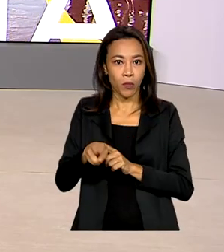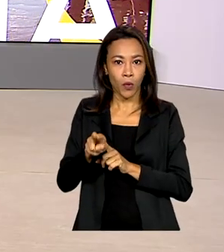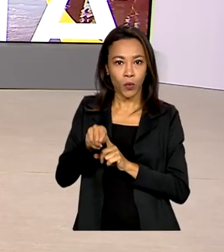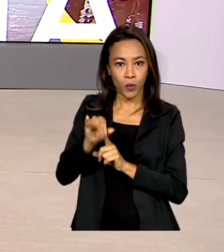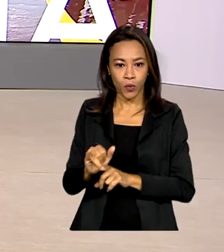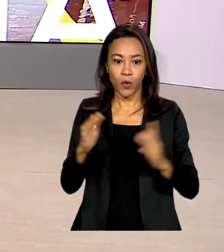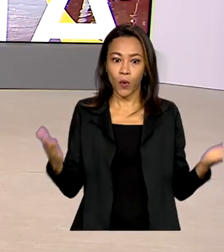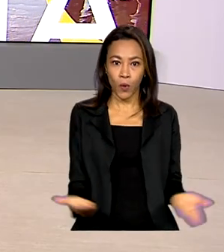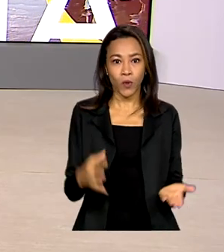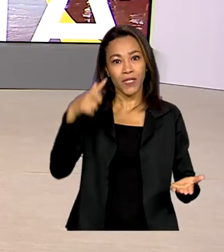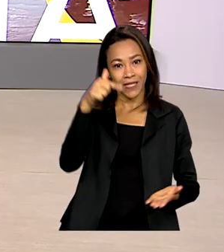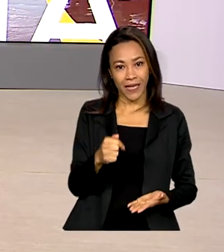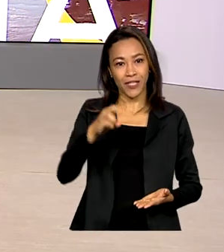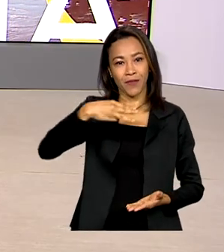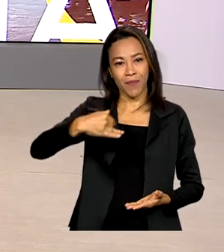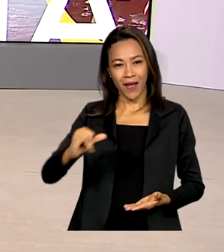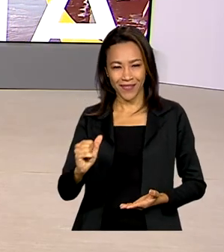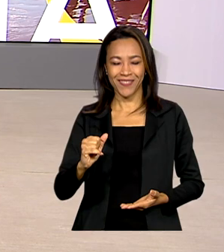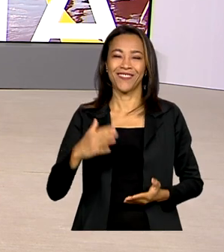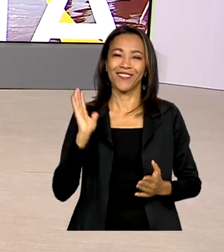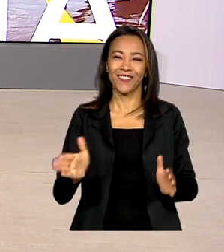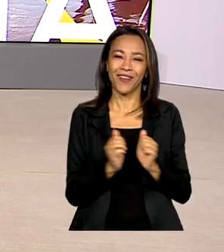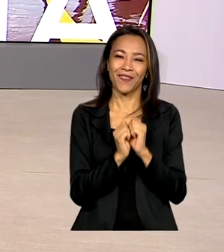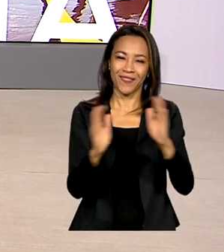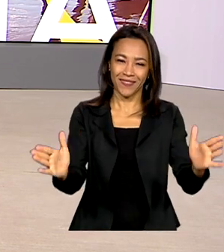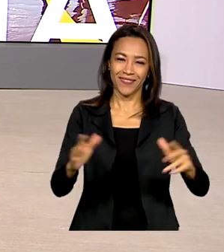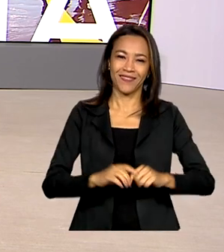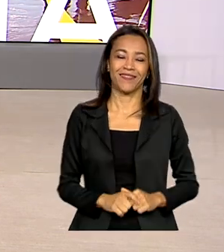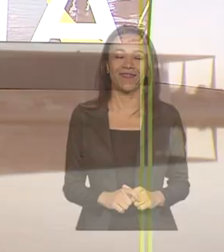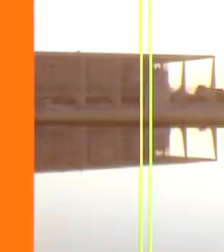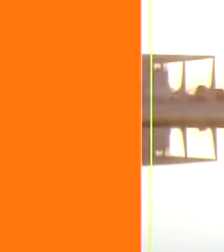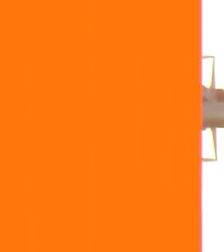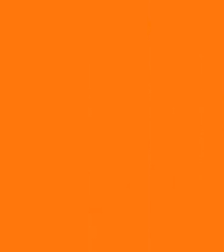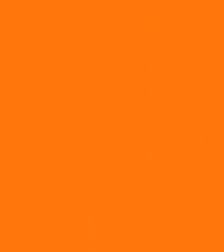Terça-feira, 7 de março, o Brasil em Dia já está no ar.